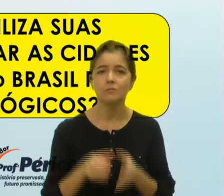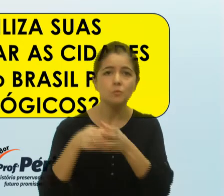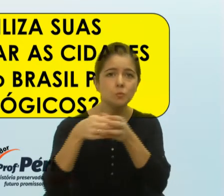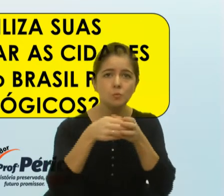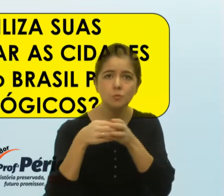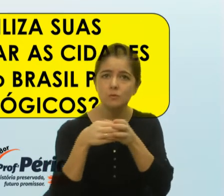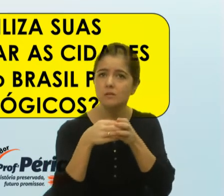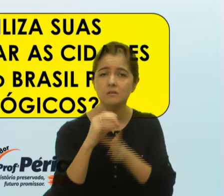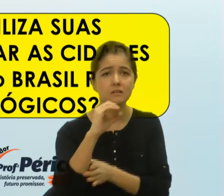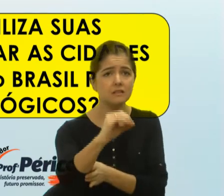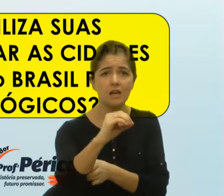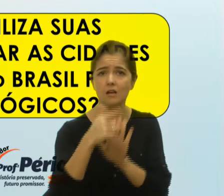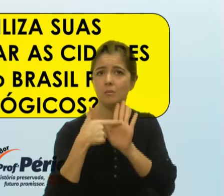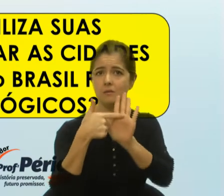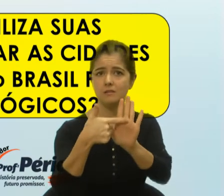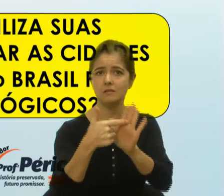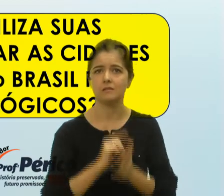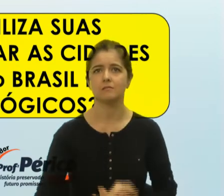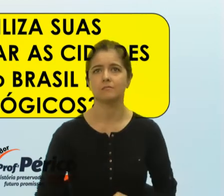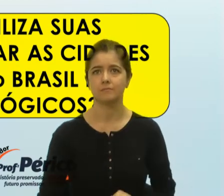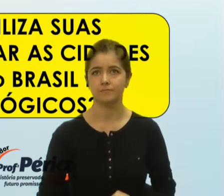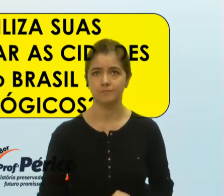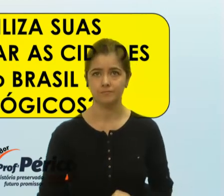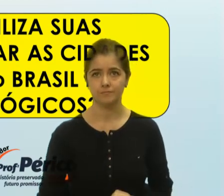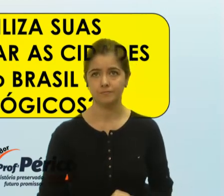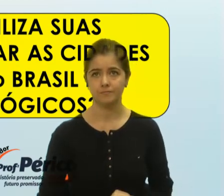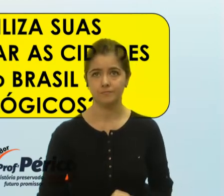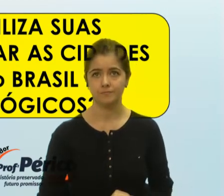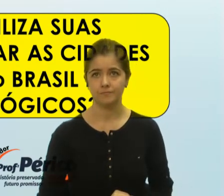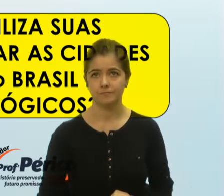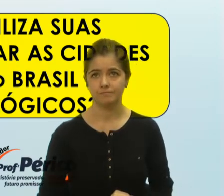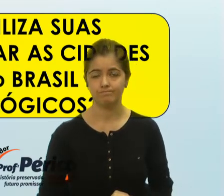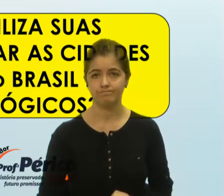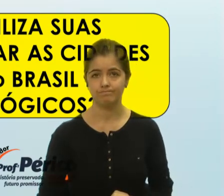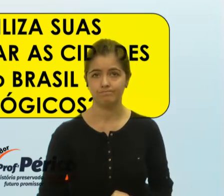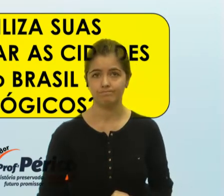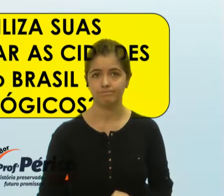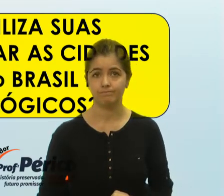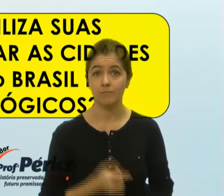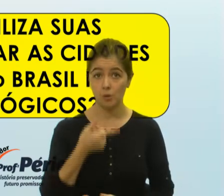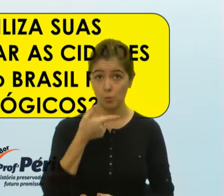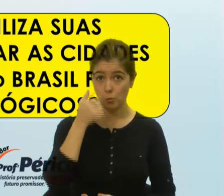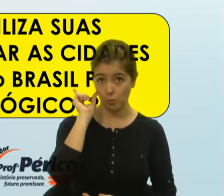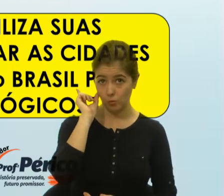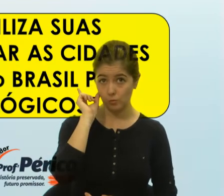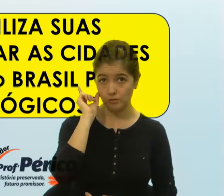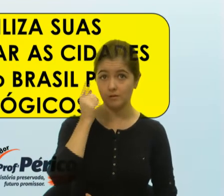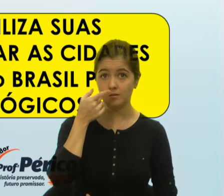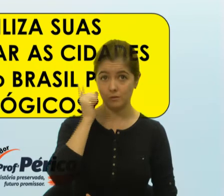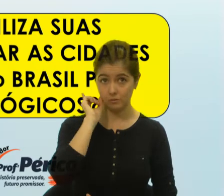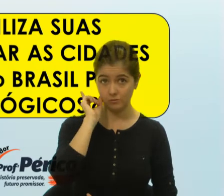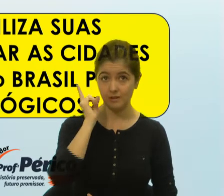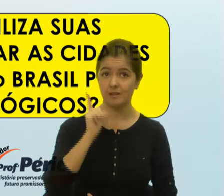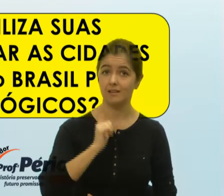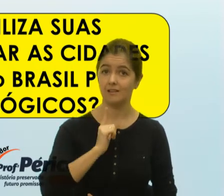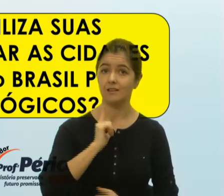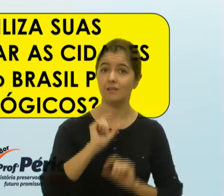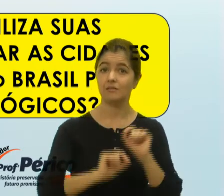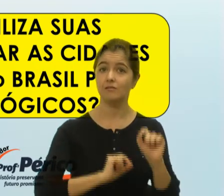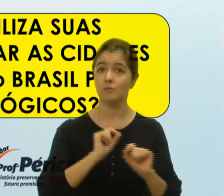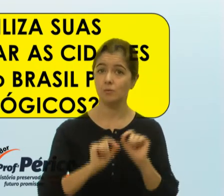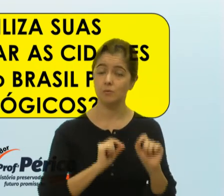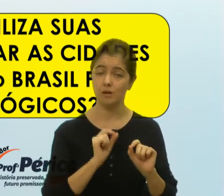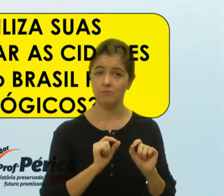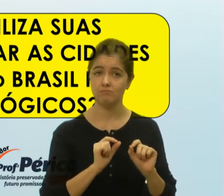turístico? Permite uma parte, vereador. E que ontem veio a resolução de que